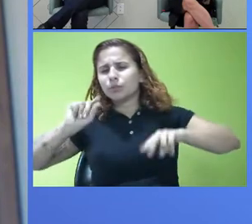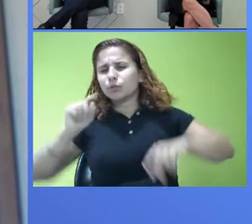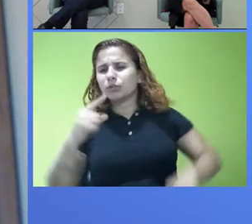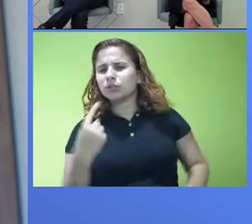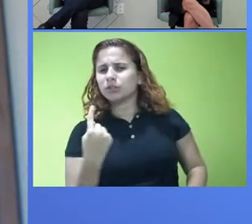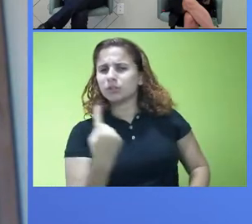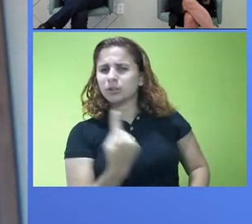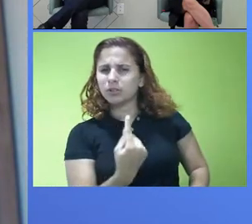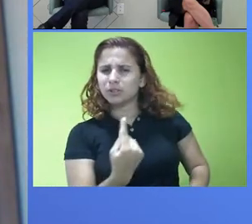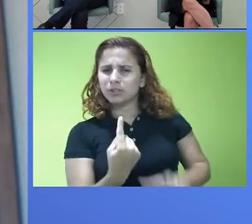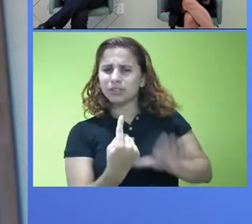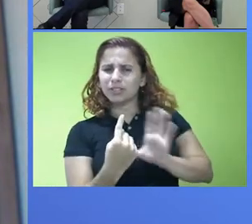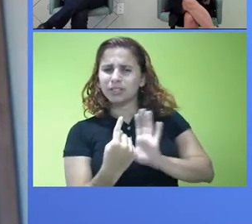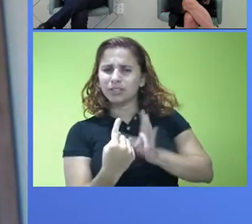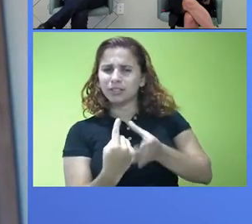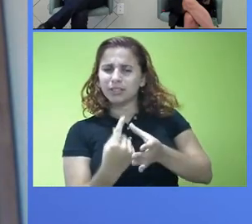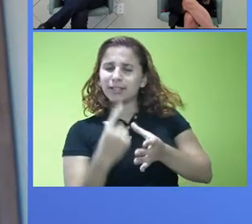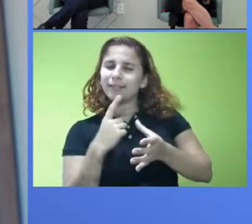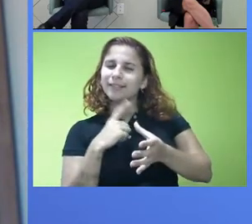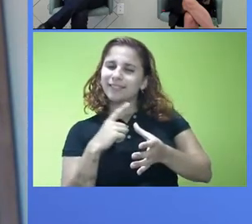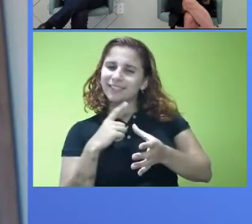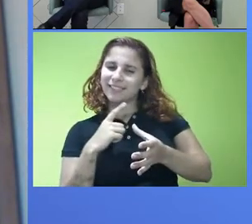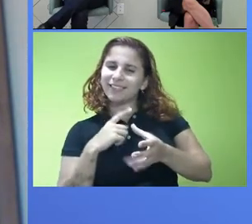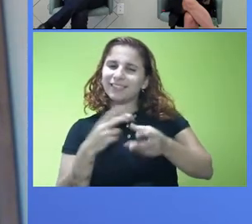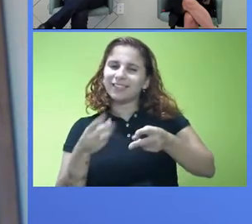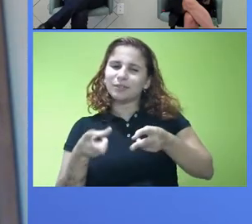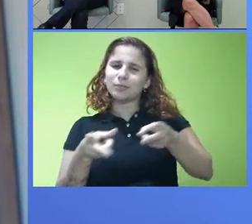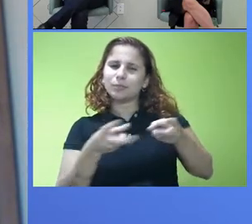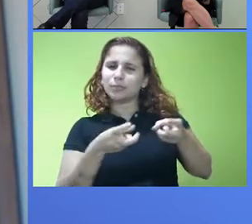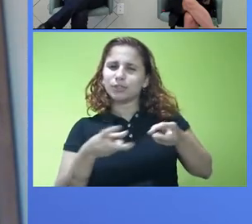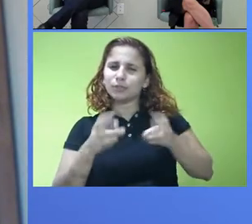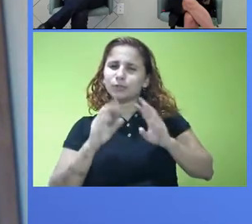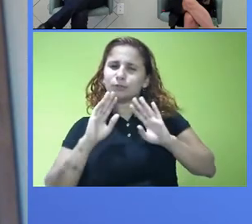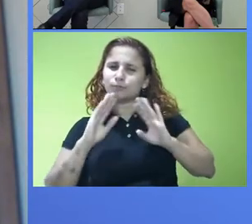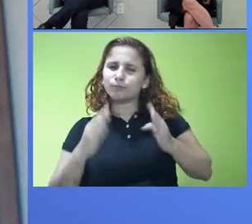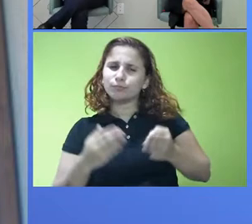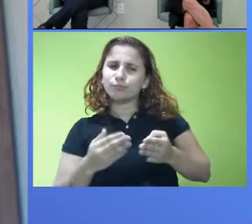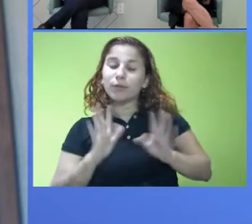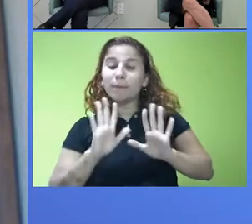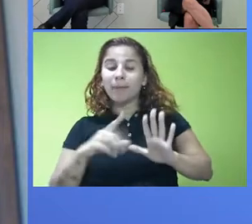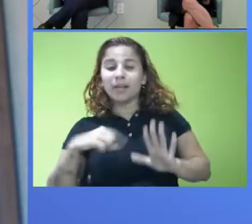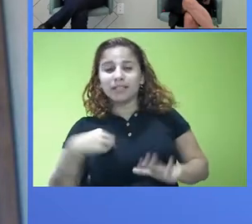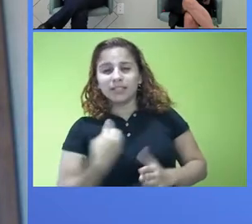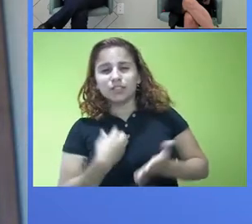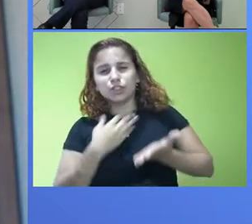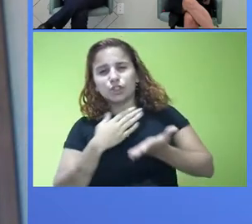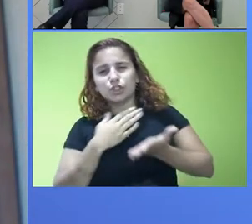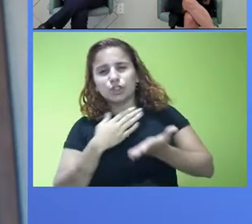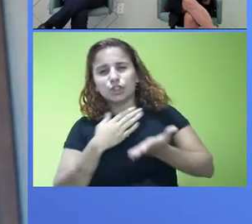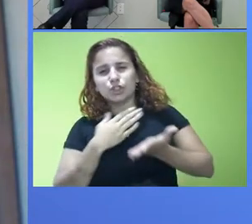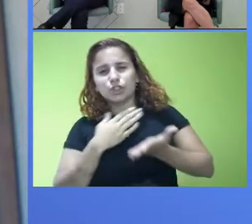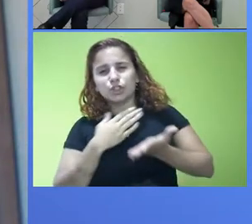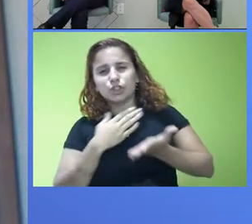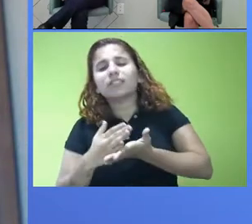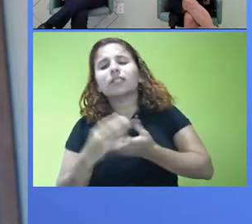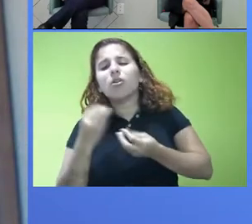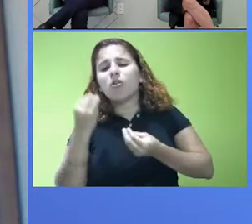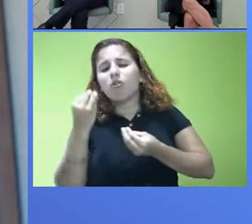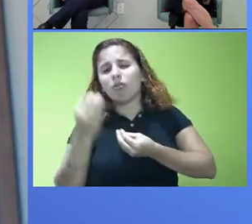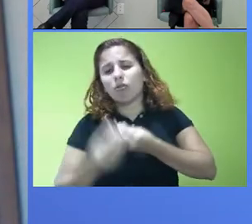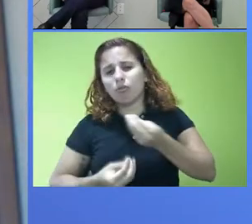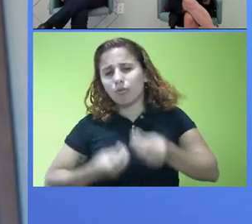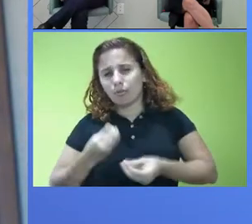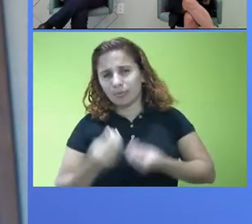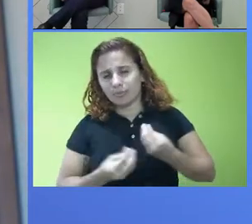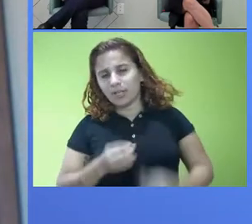que faz sentido ser por aí. Tá, mas a gente começa por onde, né? Por onde a gente deveria começar? Aqui, se a gente,